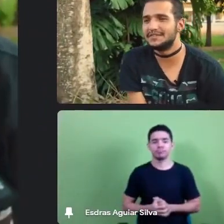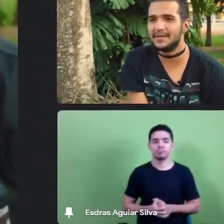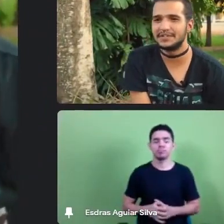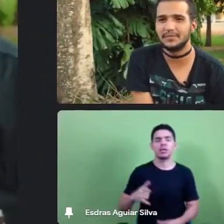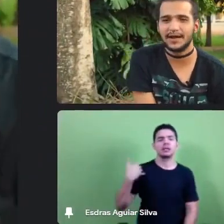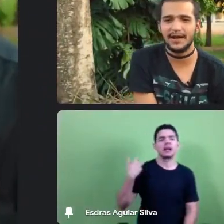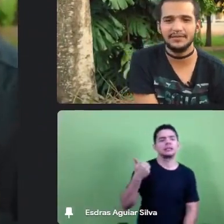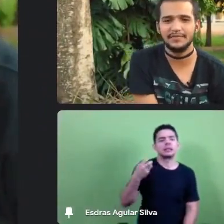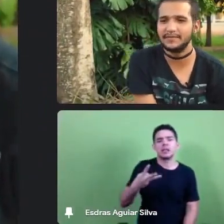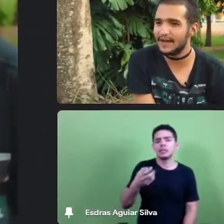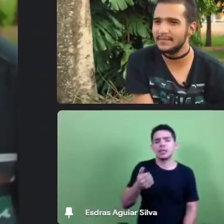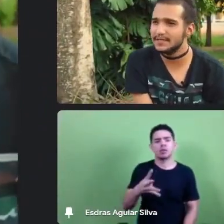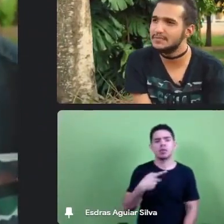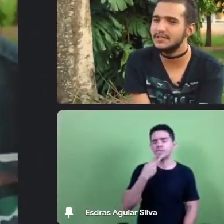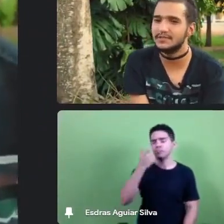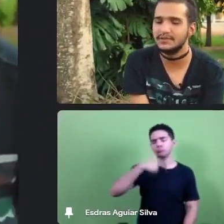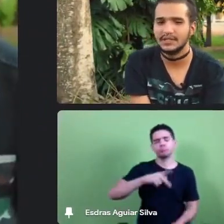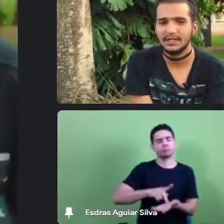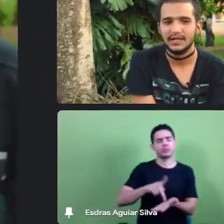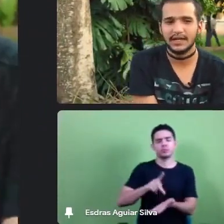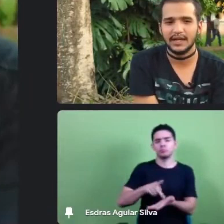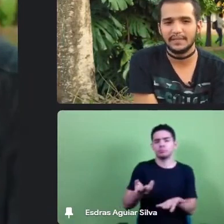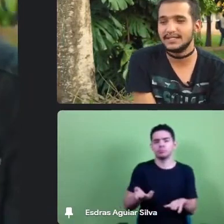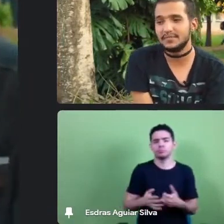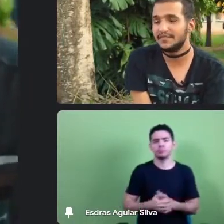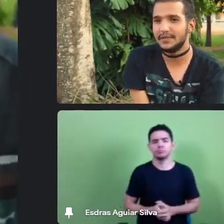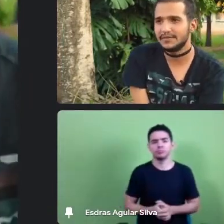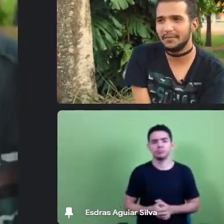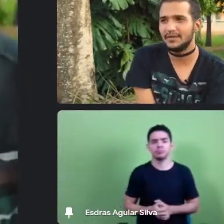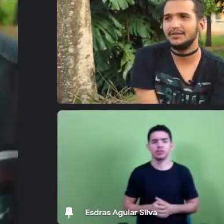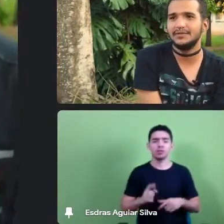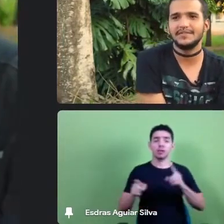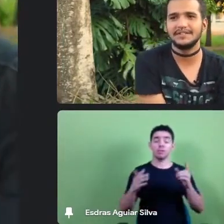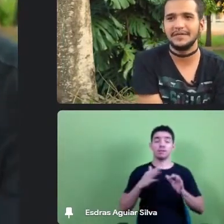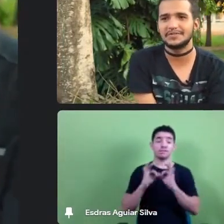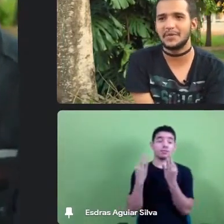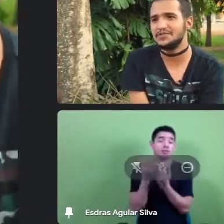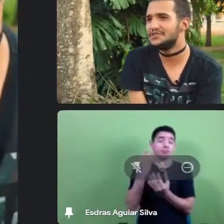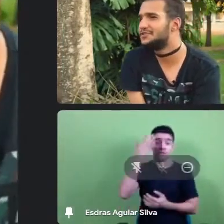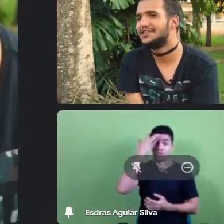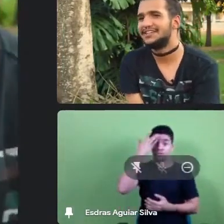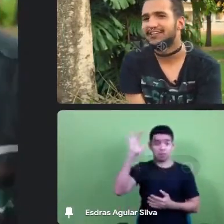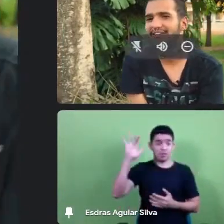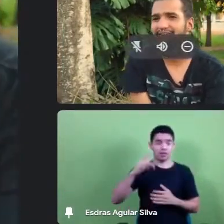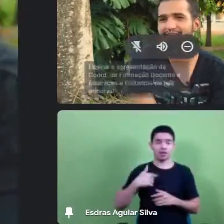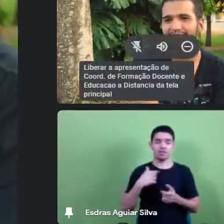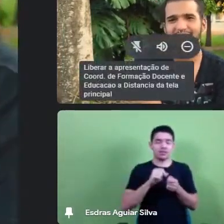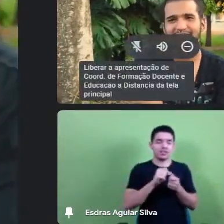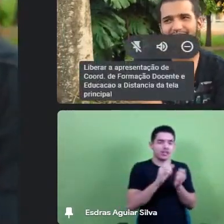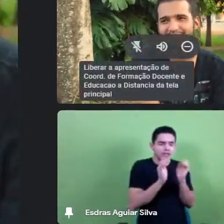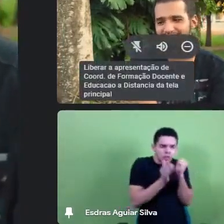Depois dos 13, 14 anos eu comecei a ficar mais desbocado e falar mesmo, entendeu? Mas assim, minha família não sabia, então eu fazia meio que